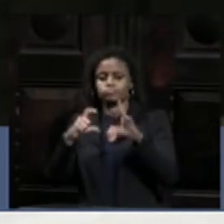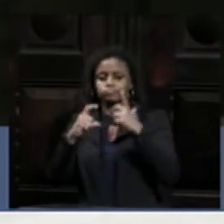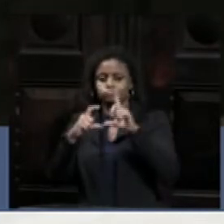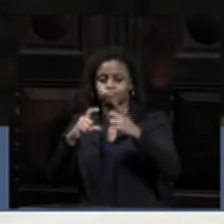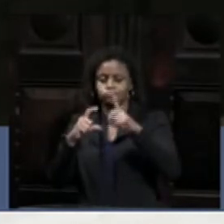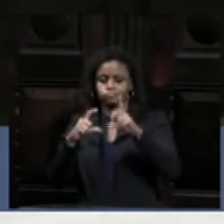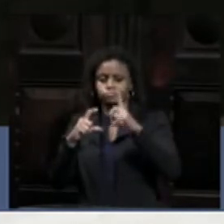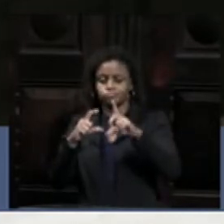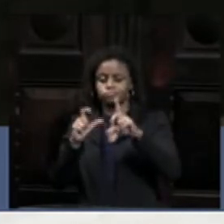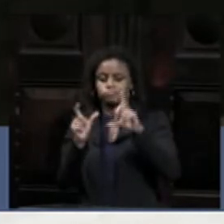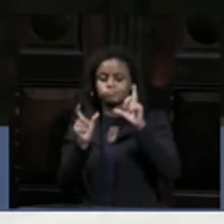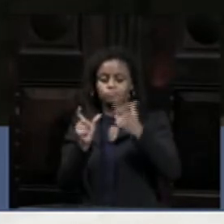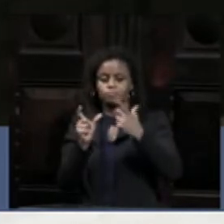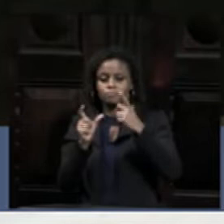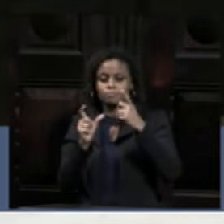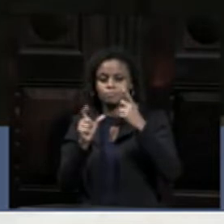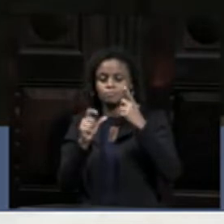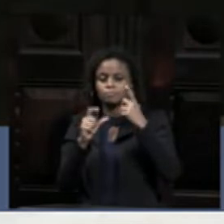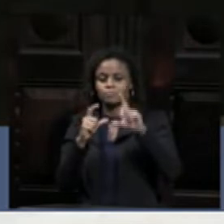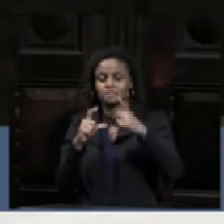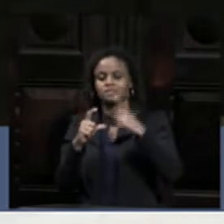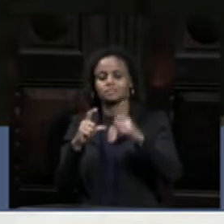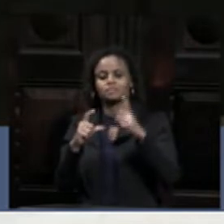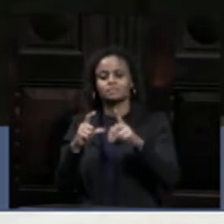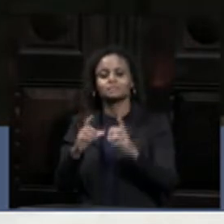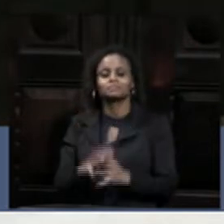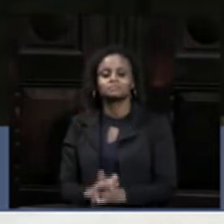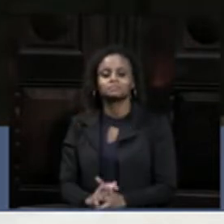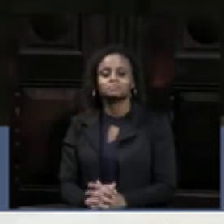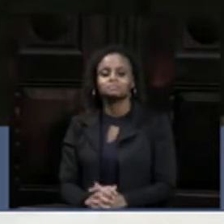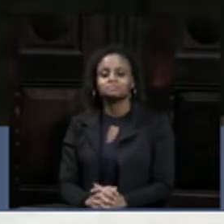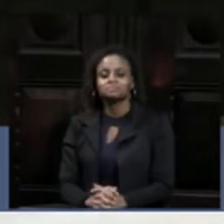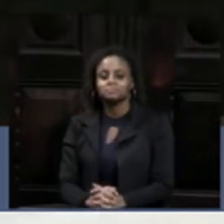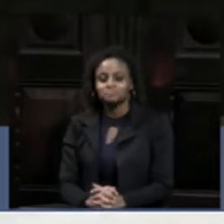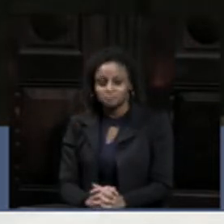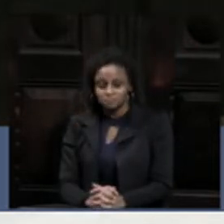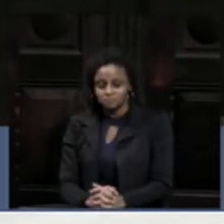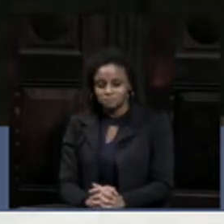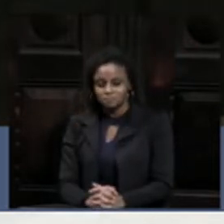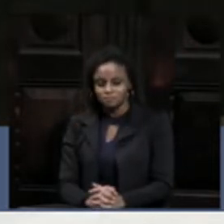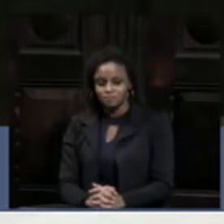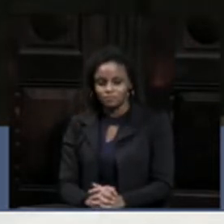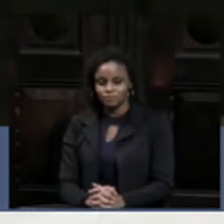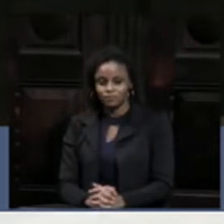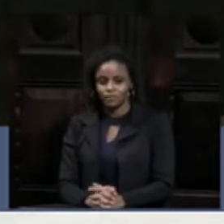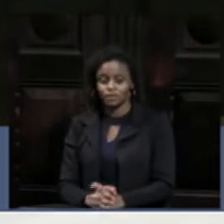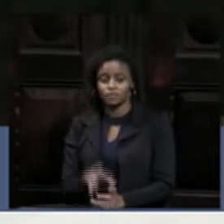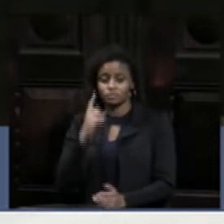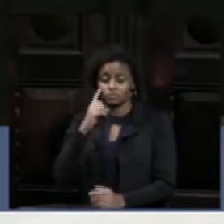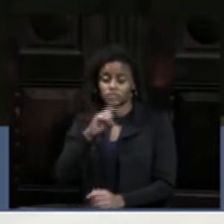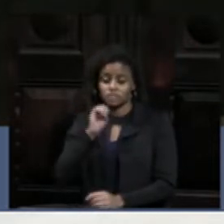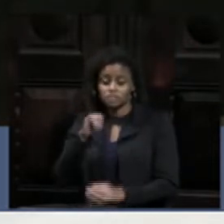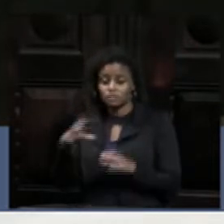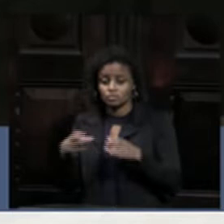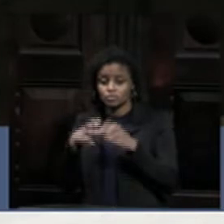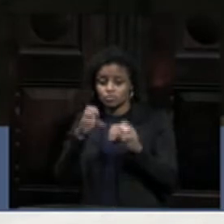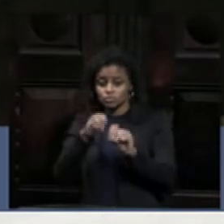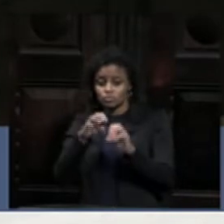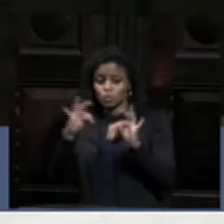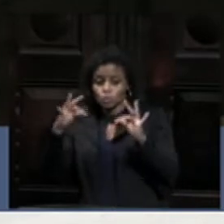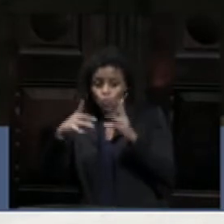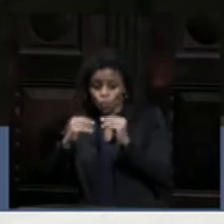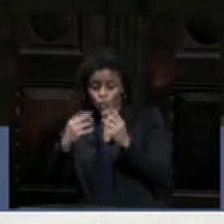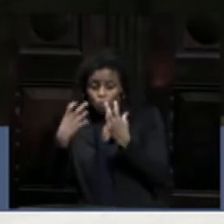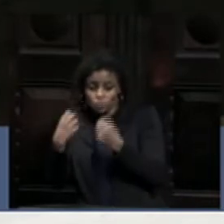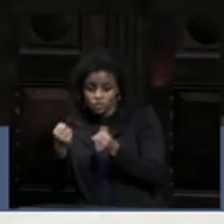a nossa concordância, tanto é que a Comissão de Educação, não sei se na sua totalidade, nós ponderamos aqui em